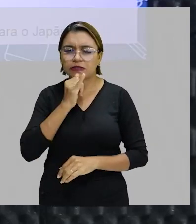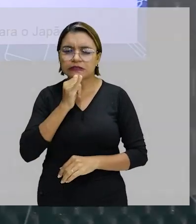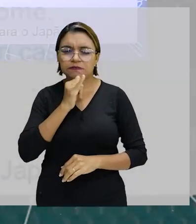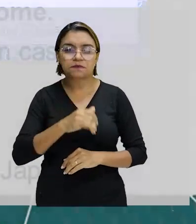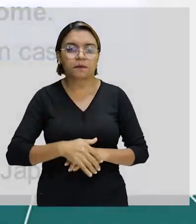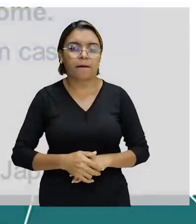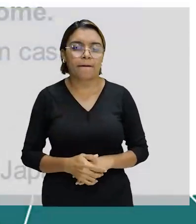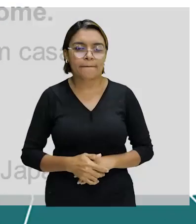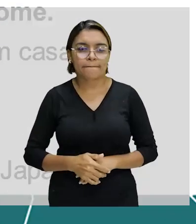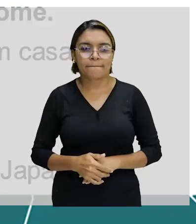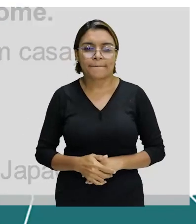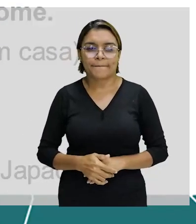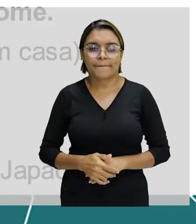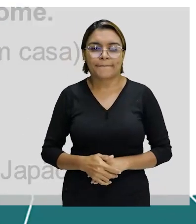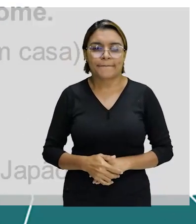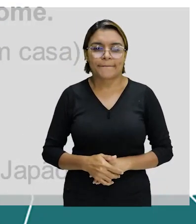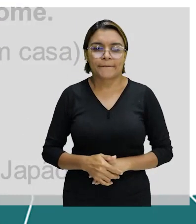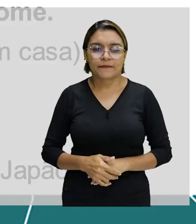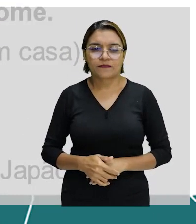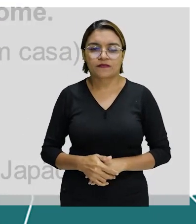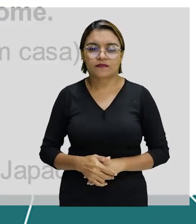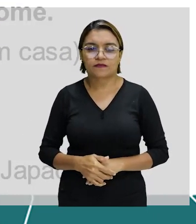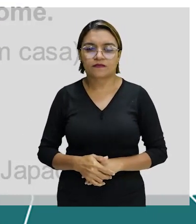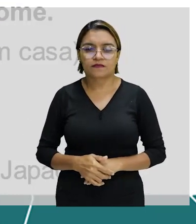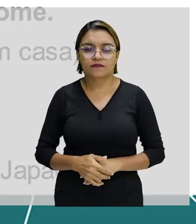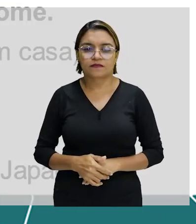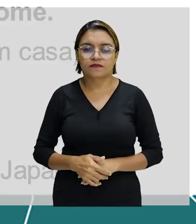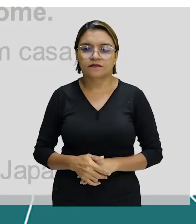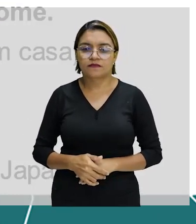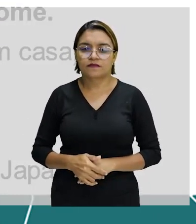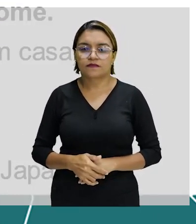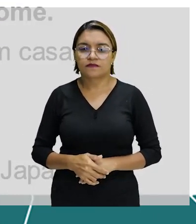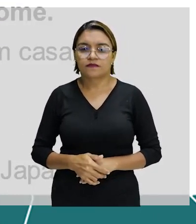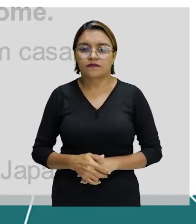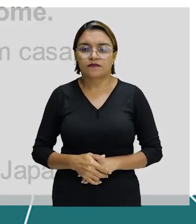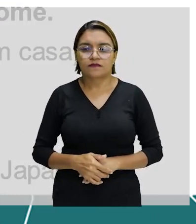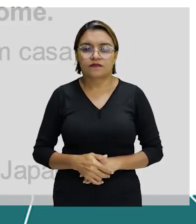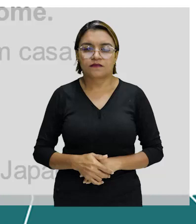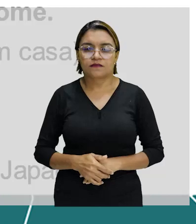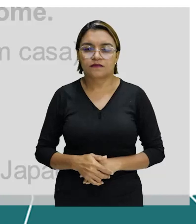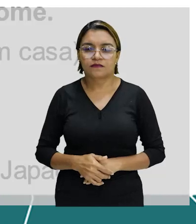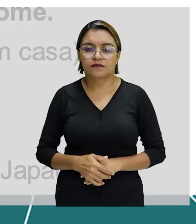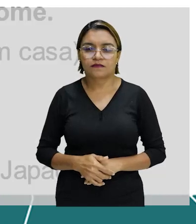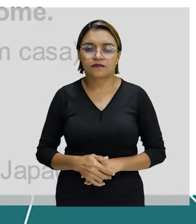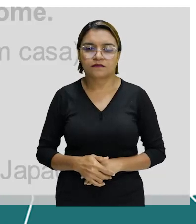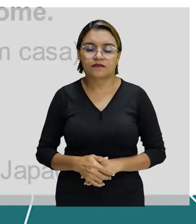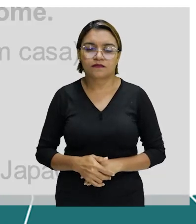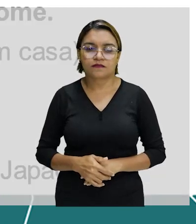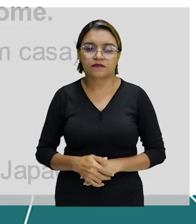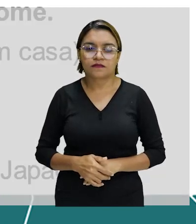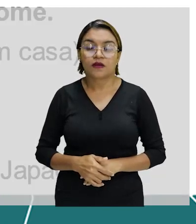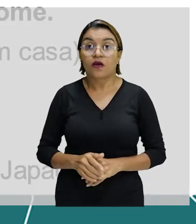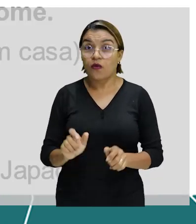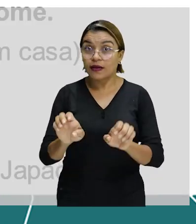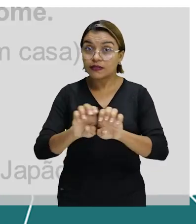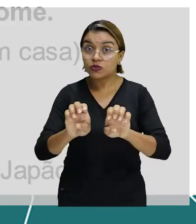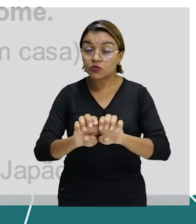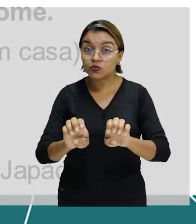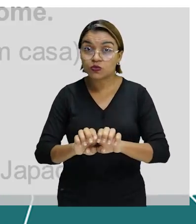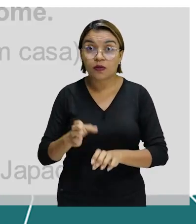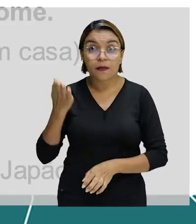Exemplo, I had already sent the message before he apologized. Olha aqui a estrutura do passado perfeito.